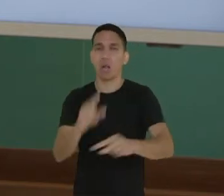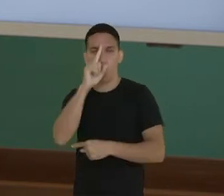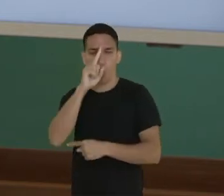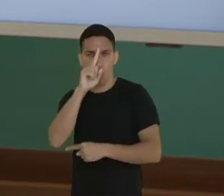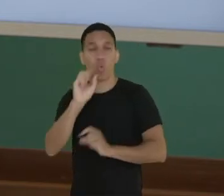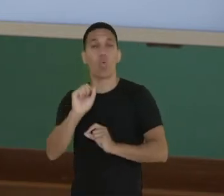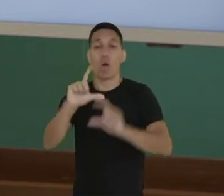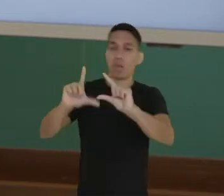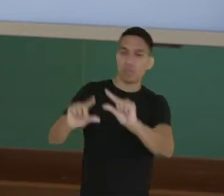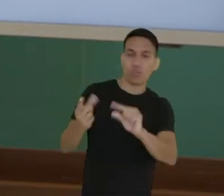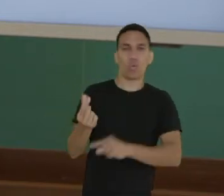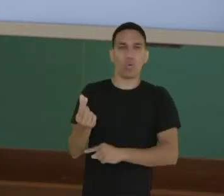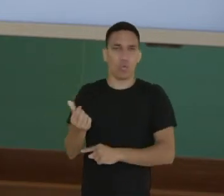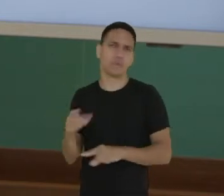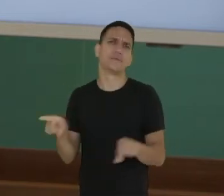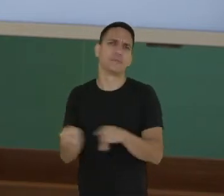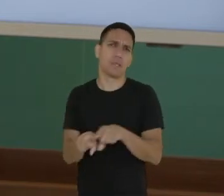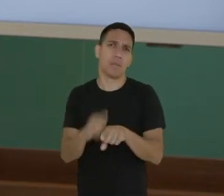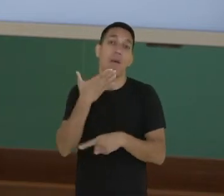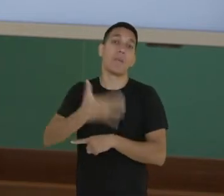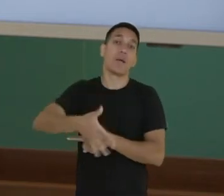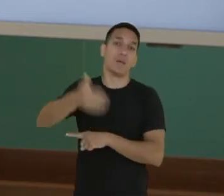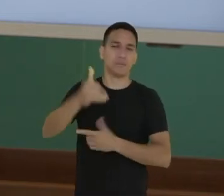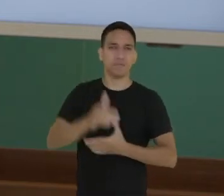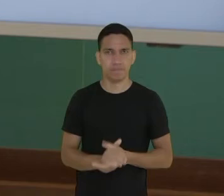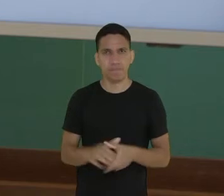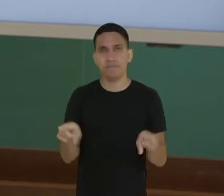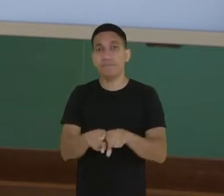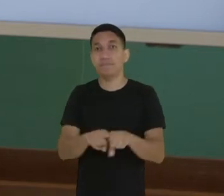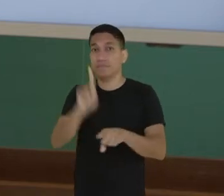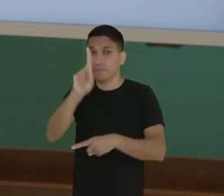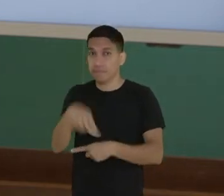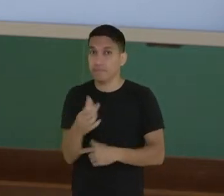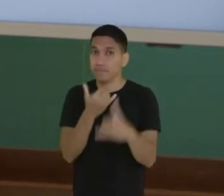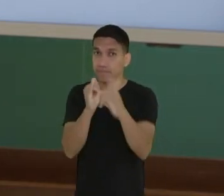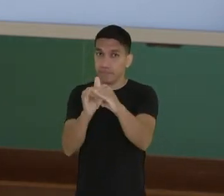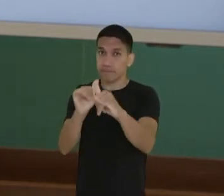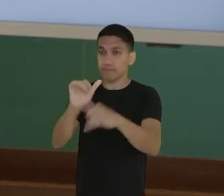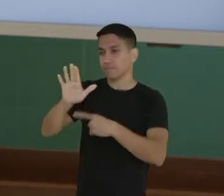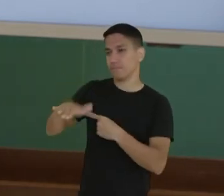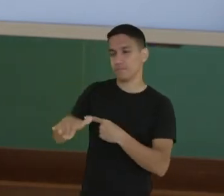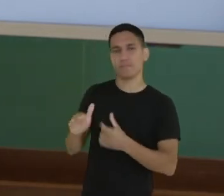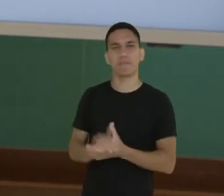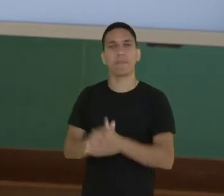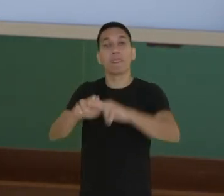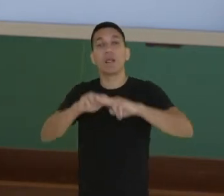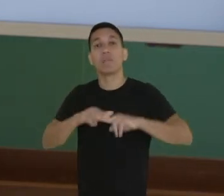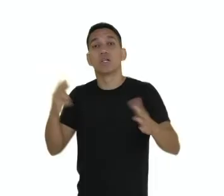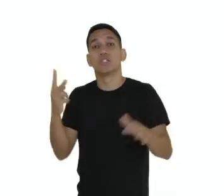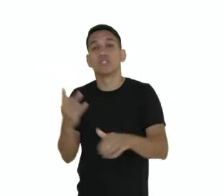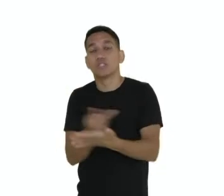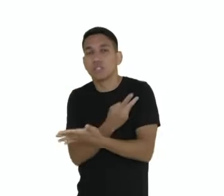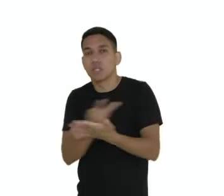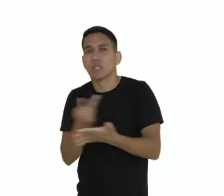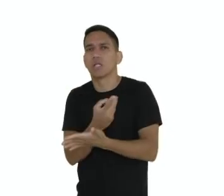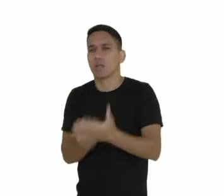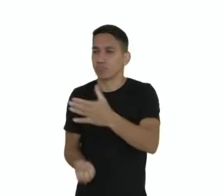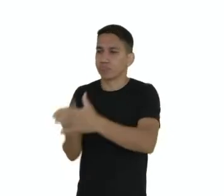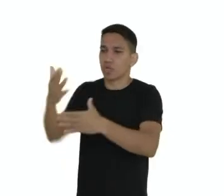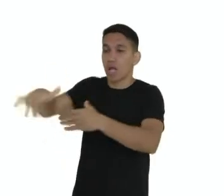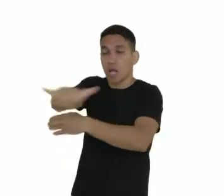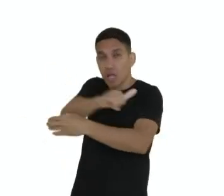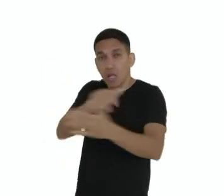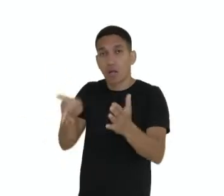o custo-benefício com certeza é muito maior e também é uma energia barata, certo? Então a matriz energética brasileira ainda é mais renovável